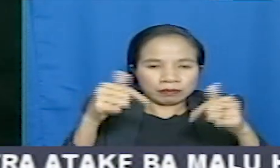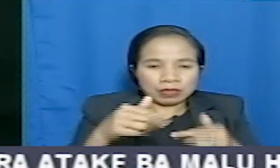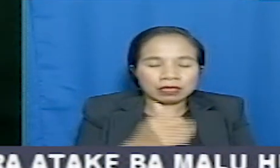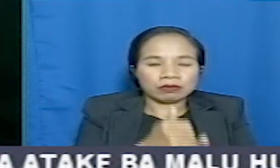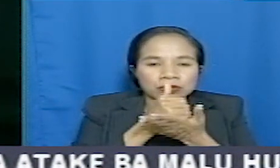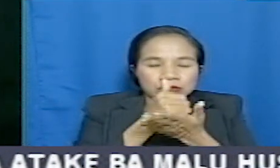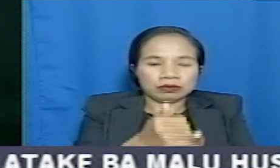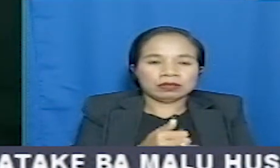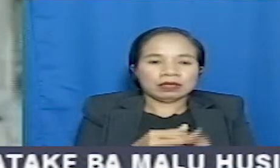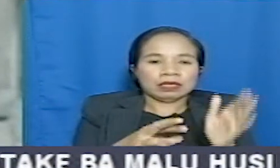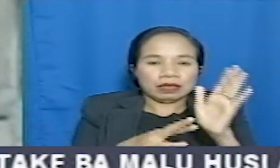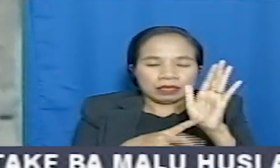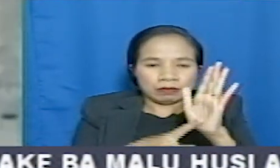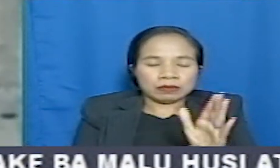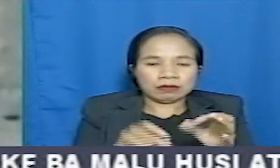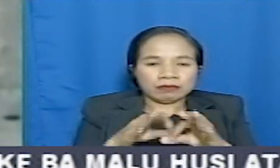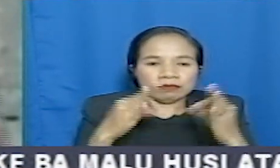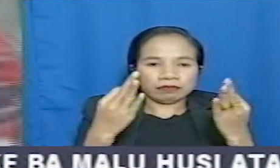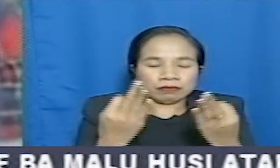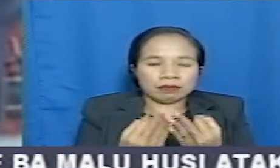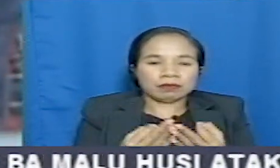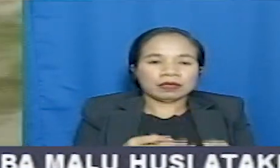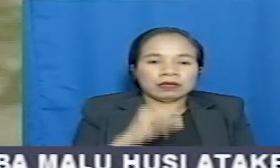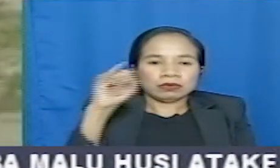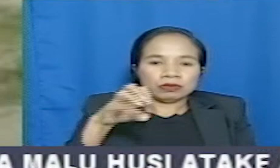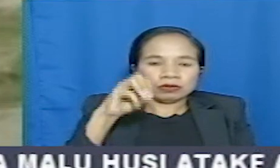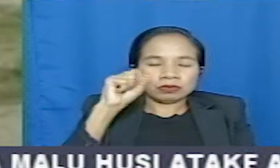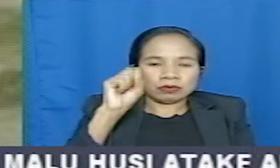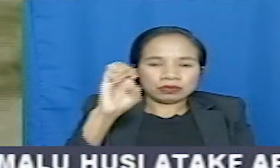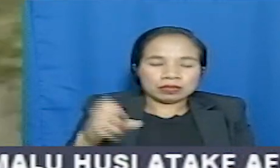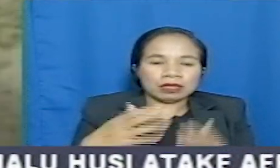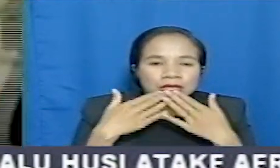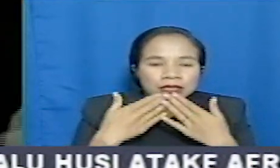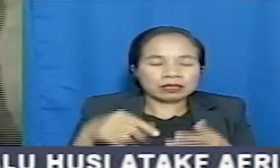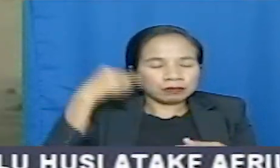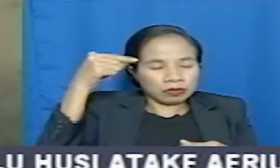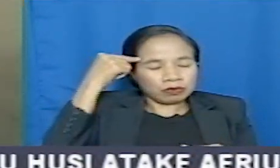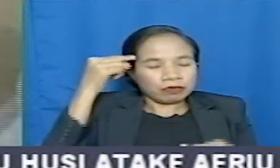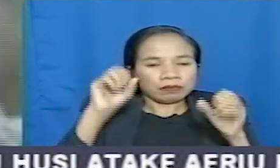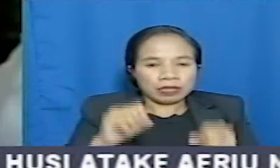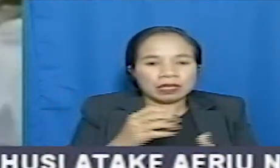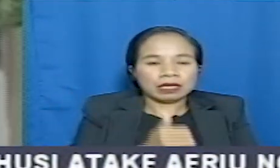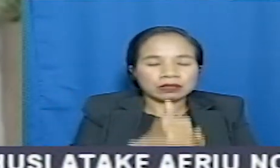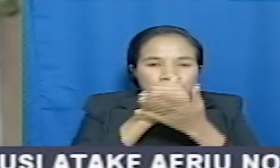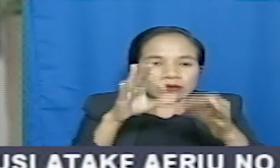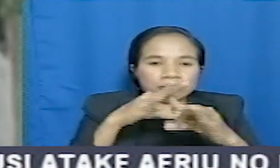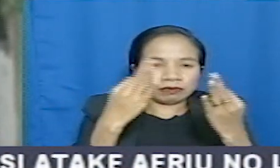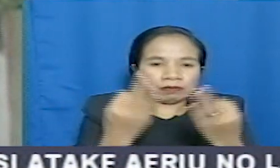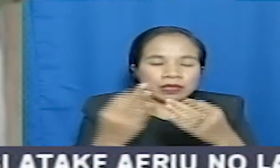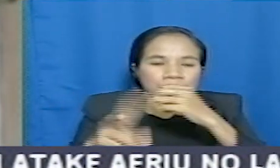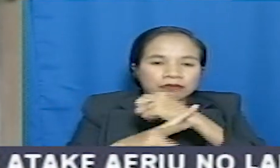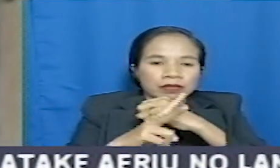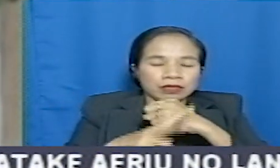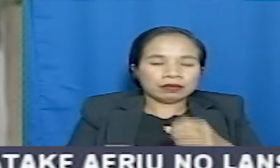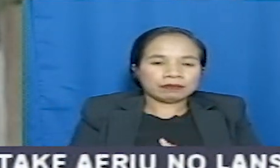Representante família beneficiário Zé Gomes agradece bazuri su si governo local bele sustenta família vítima sira ami sinti